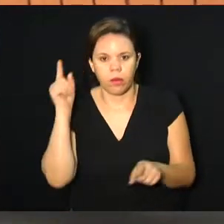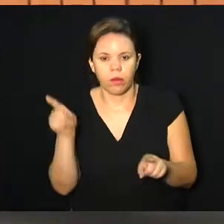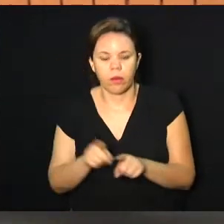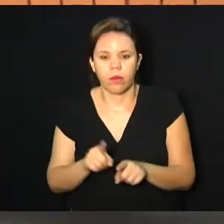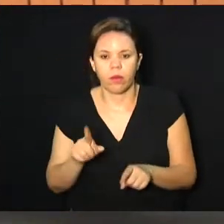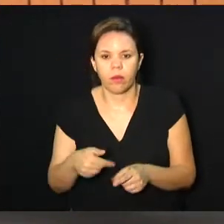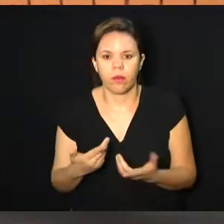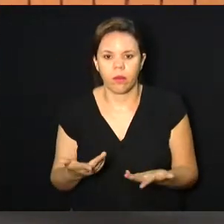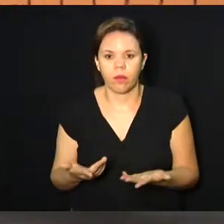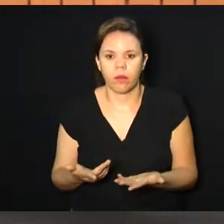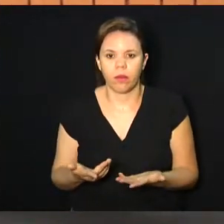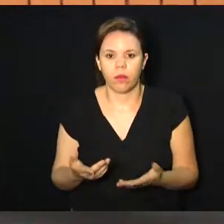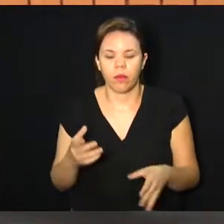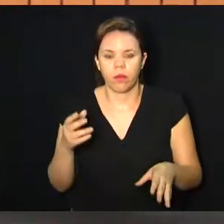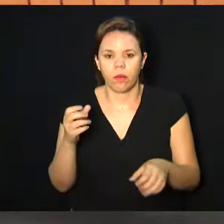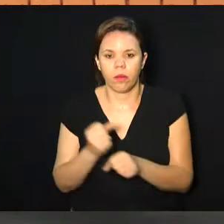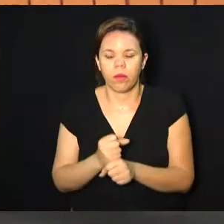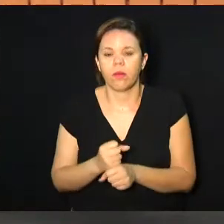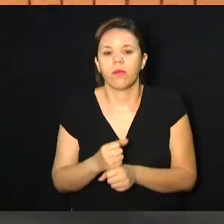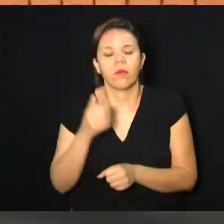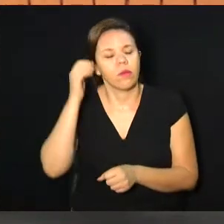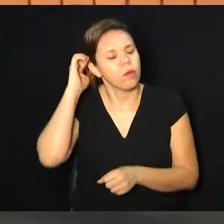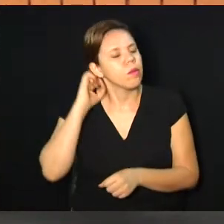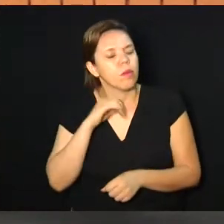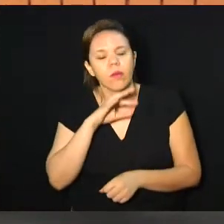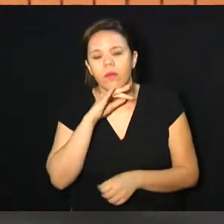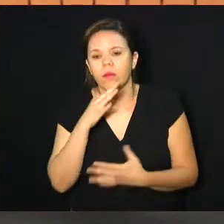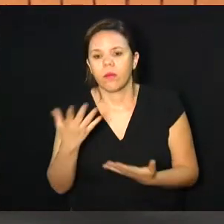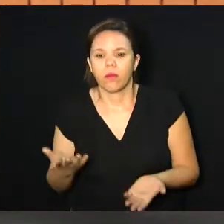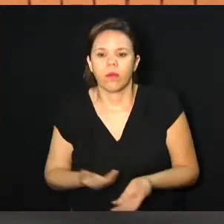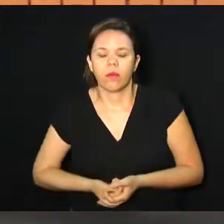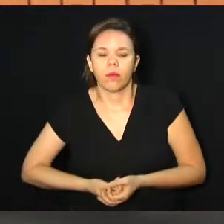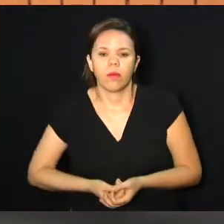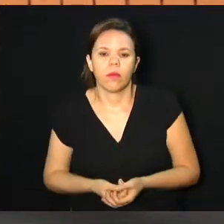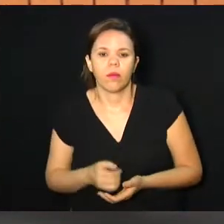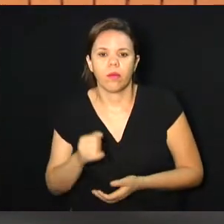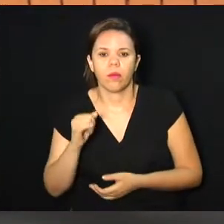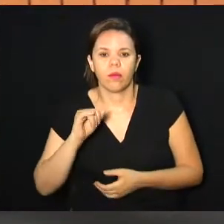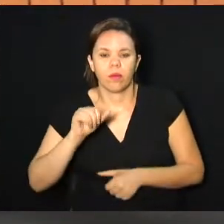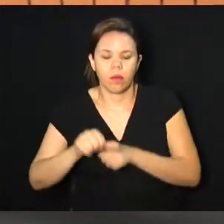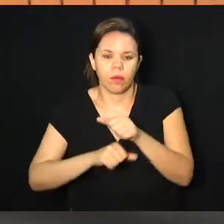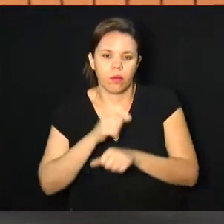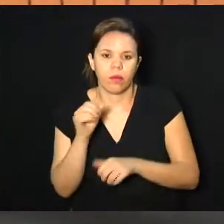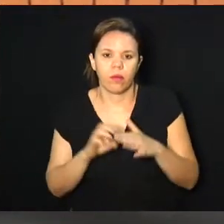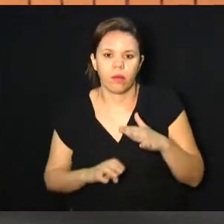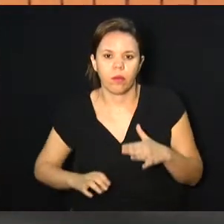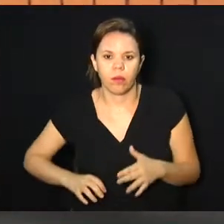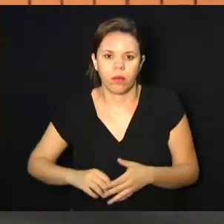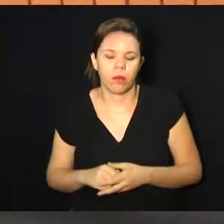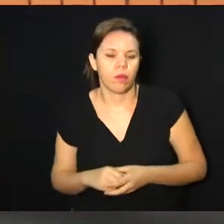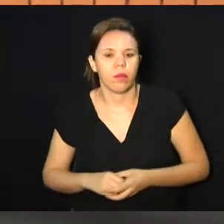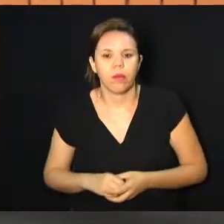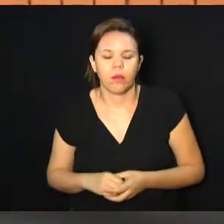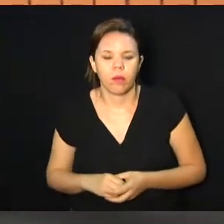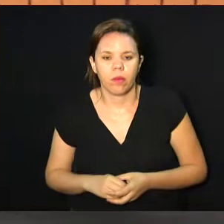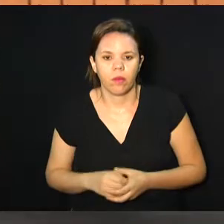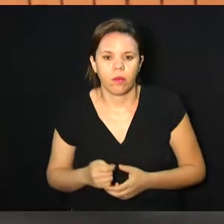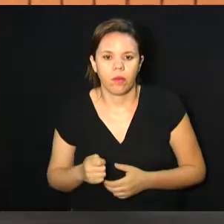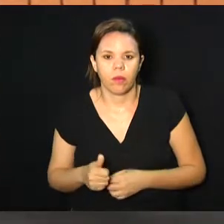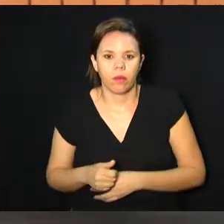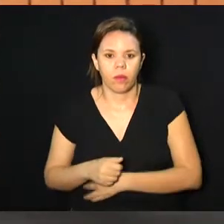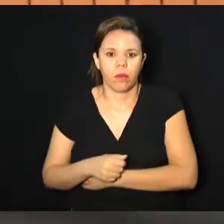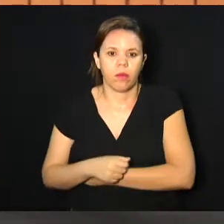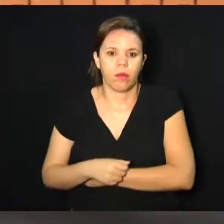isso dá, mesmo que a nota seja muito ruim, o impacto que tem para as empresas é